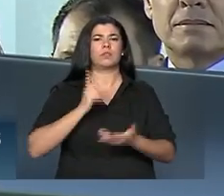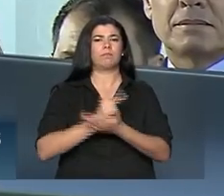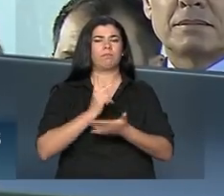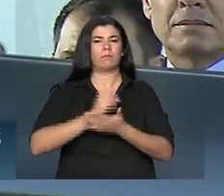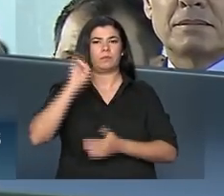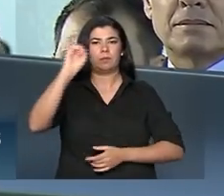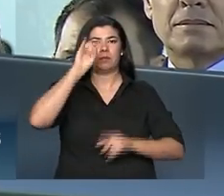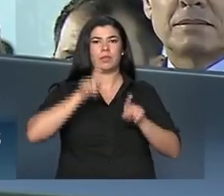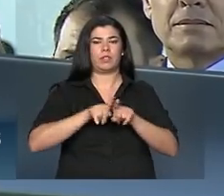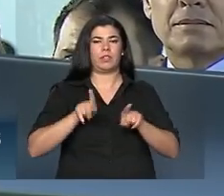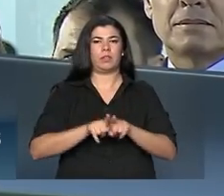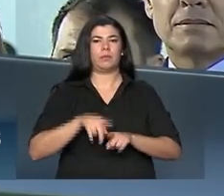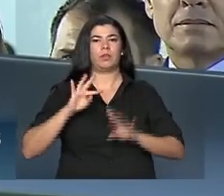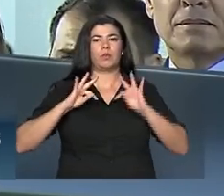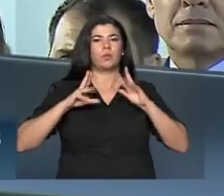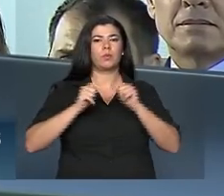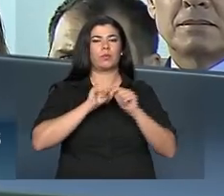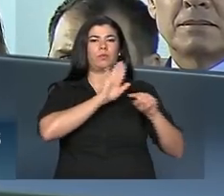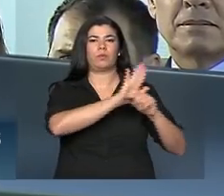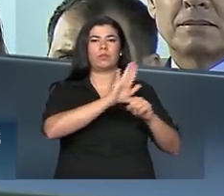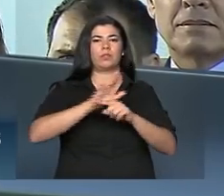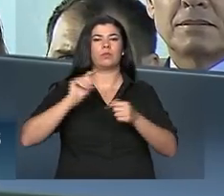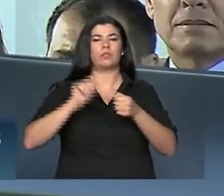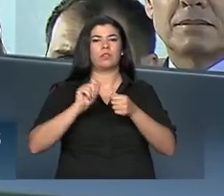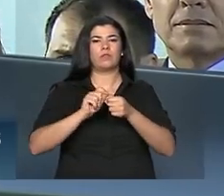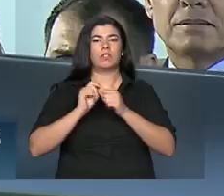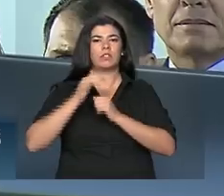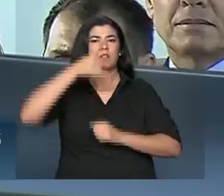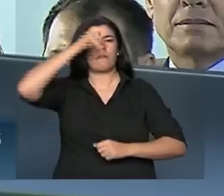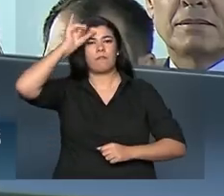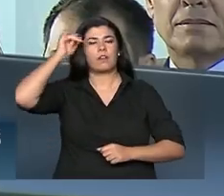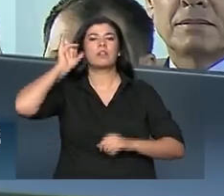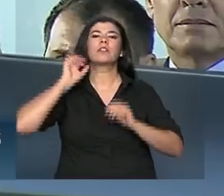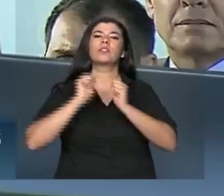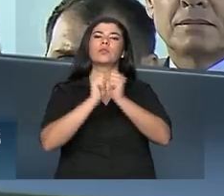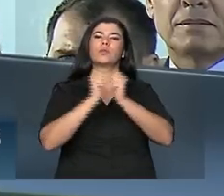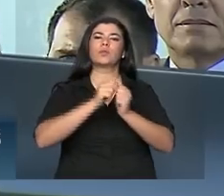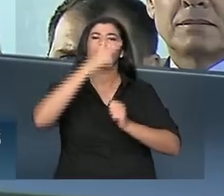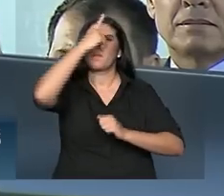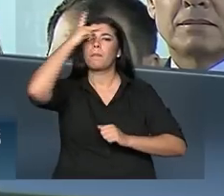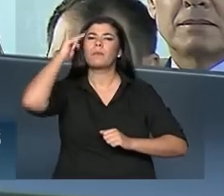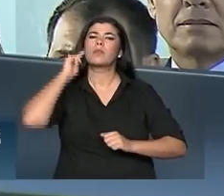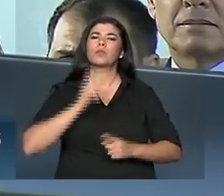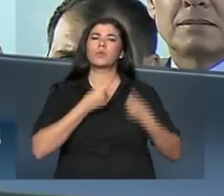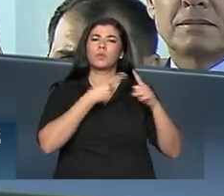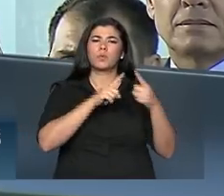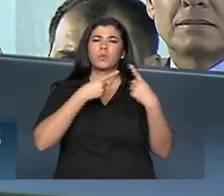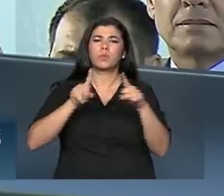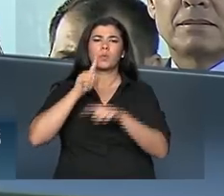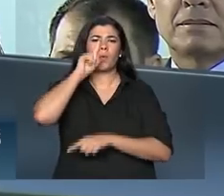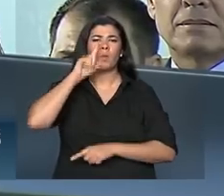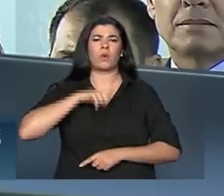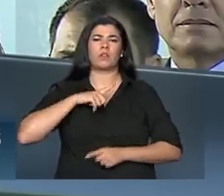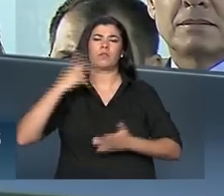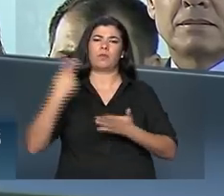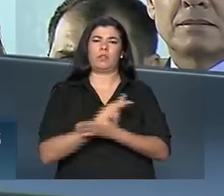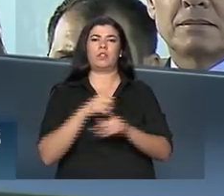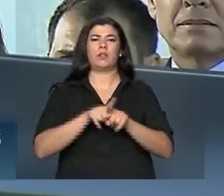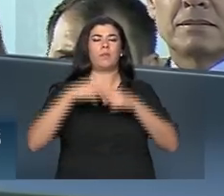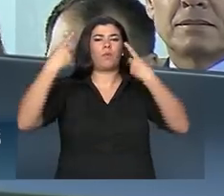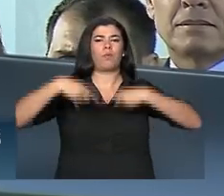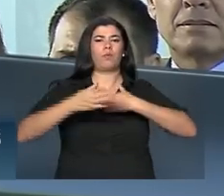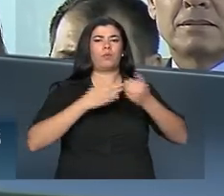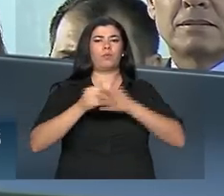necessário, com toda a ajuda de fazendas e de pessoas, contra todo o risco que se oferecer, contra